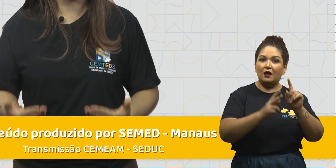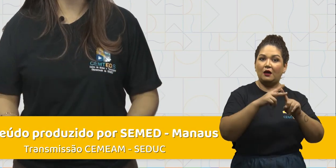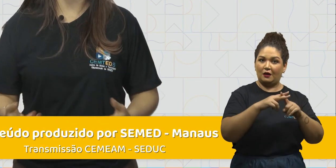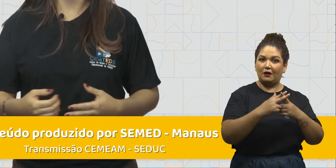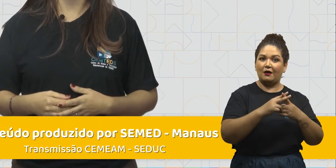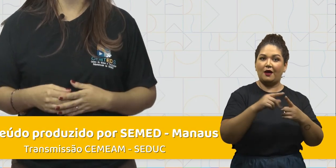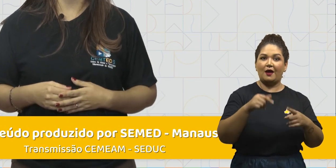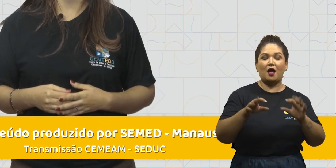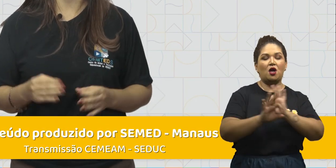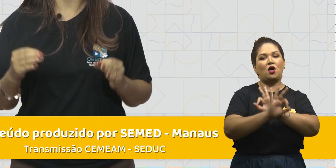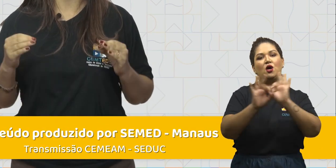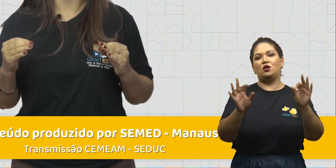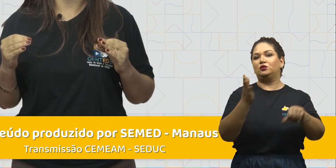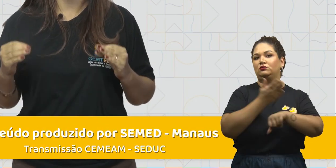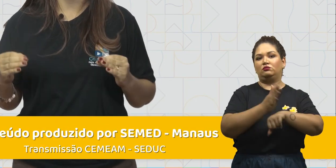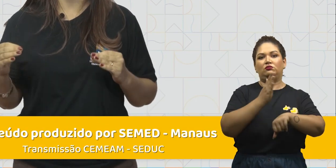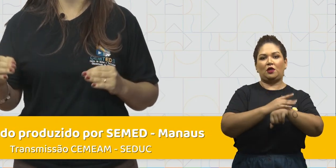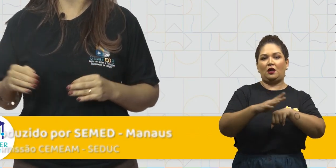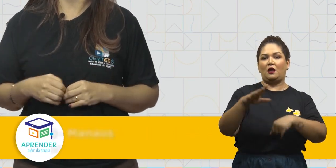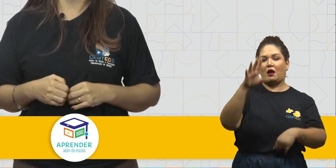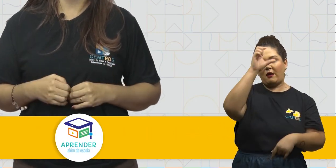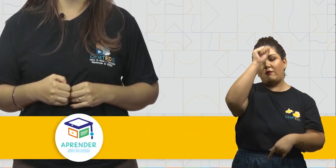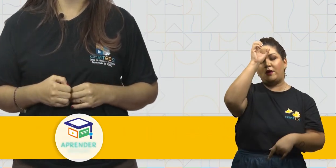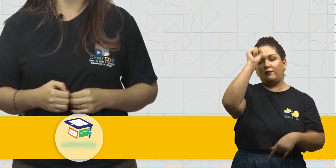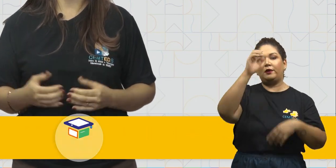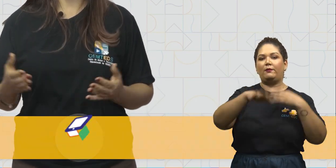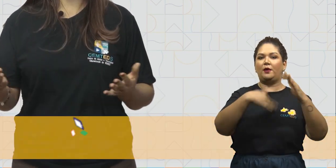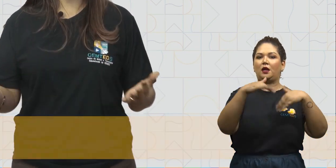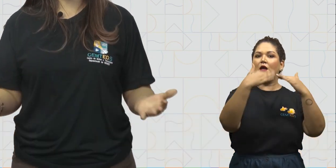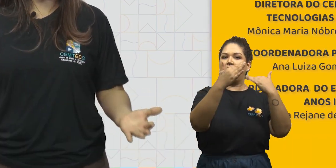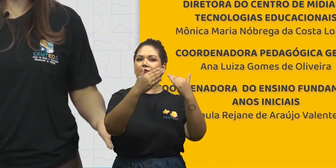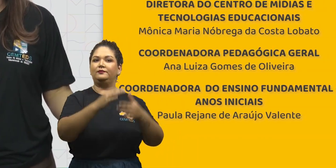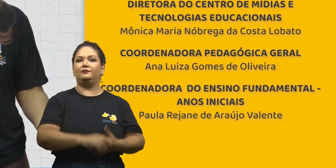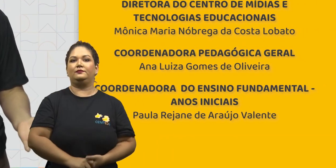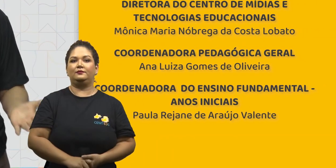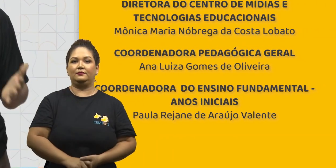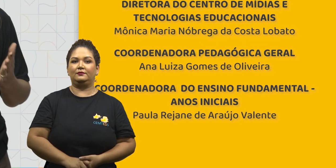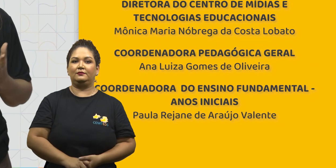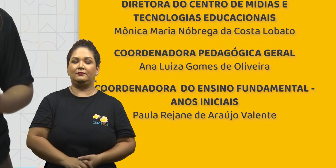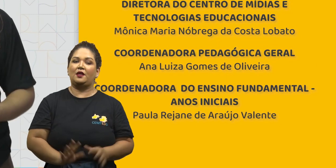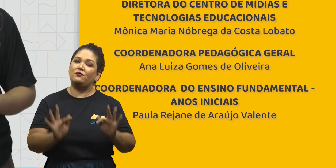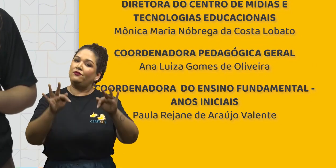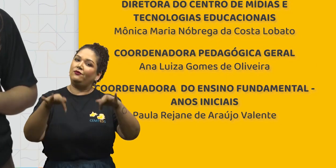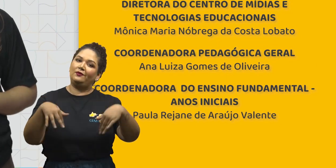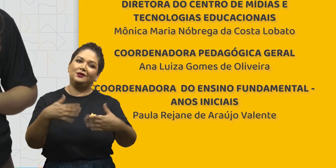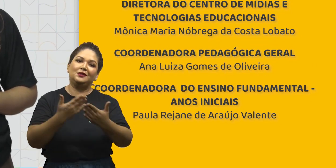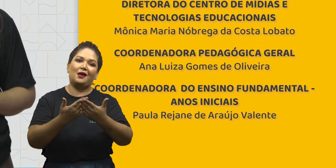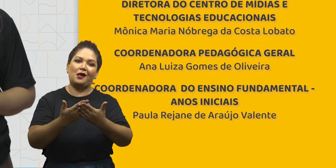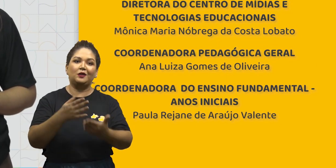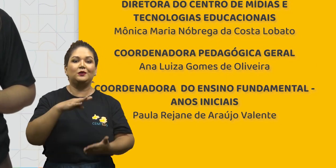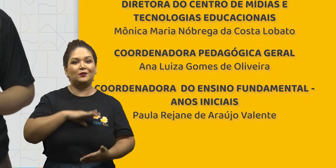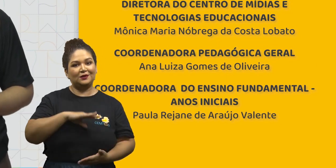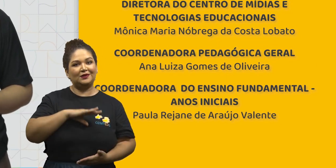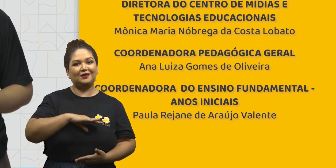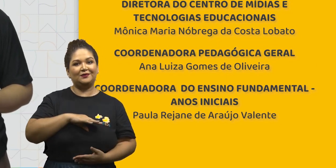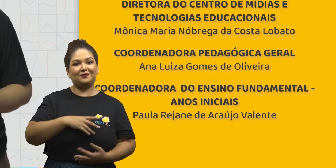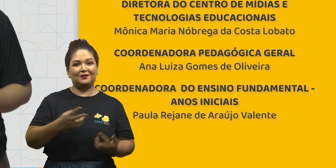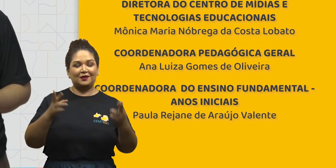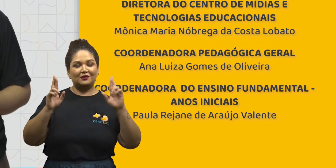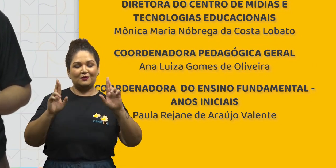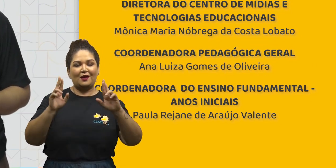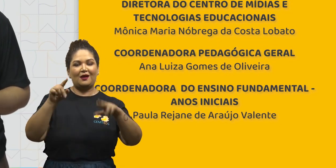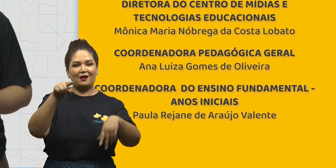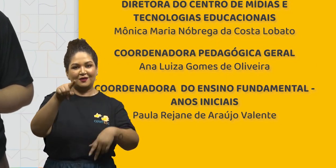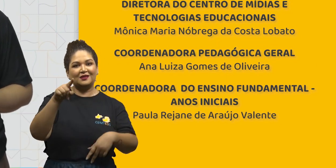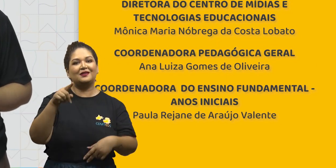um ótimo exercício de aperfeiçoamento. Chegamos ao fim de mais uma aula de língua portuguesa.